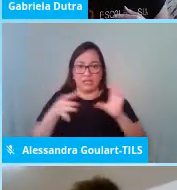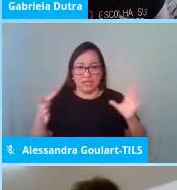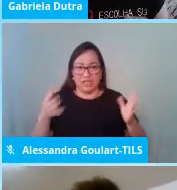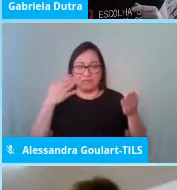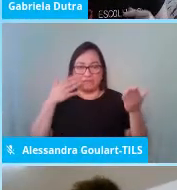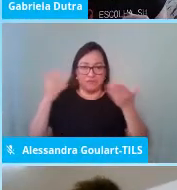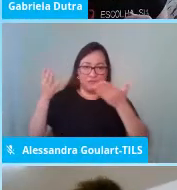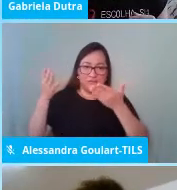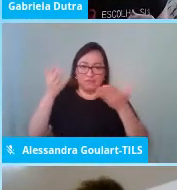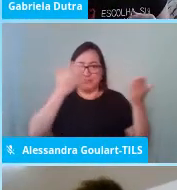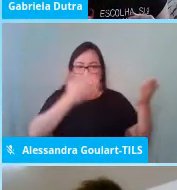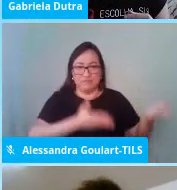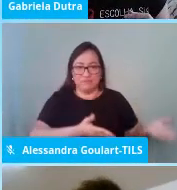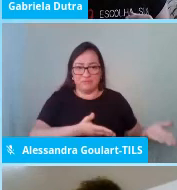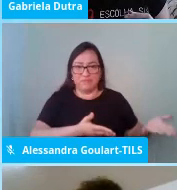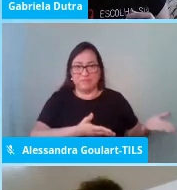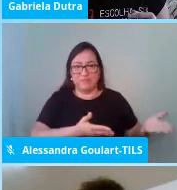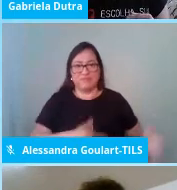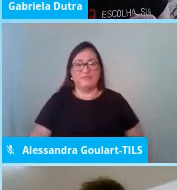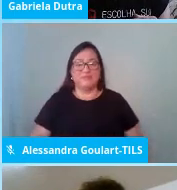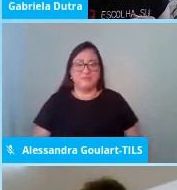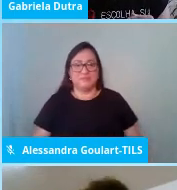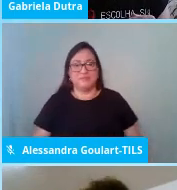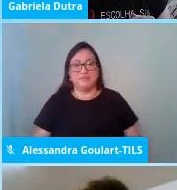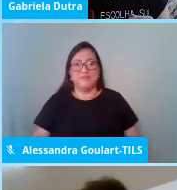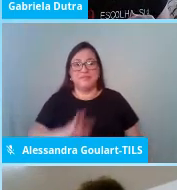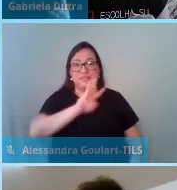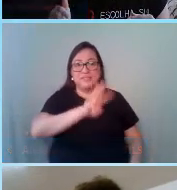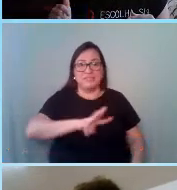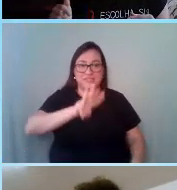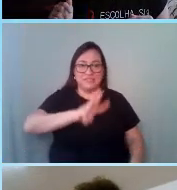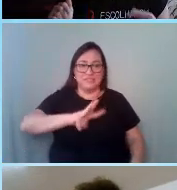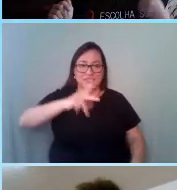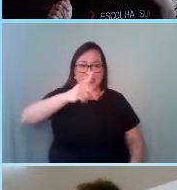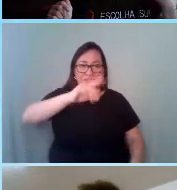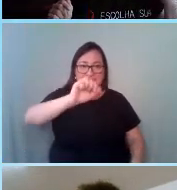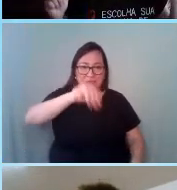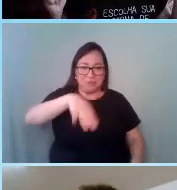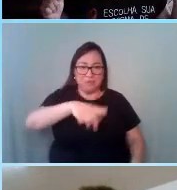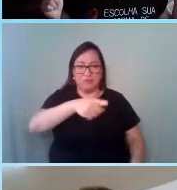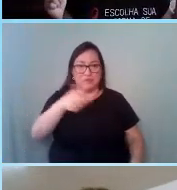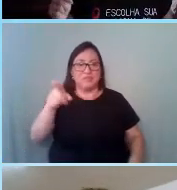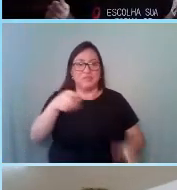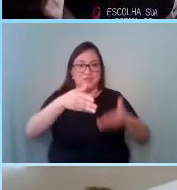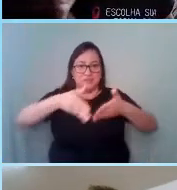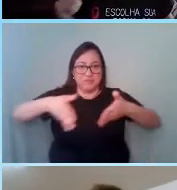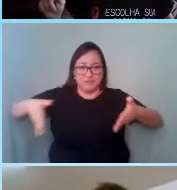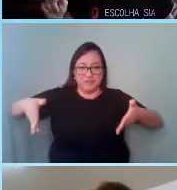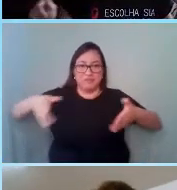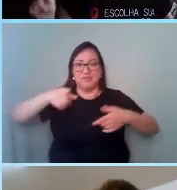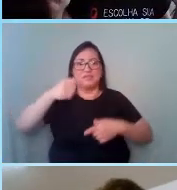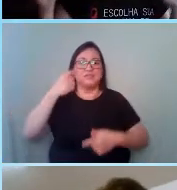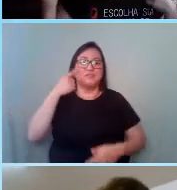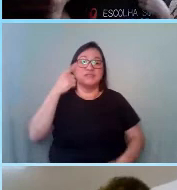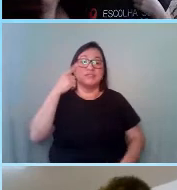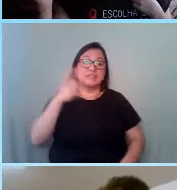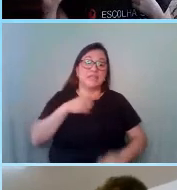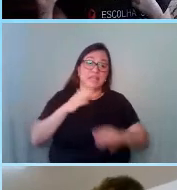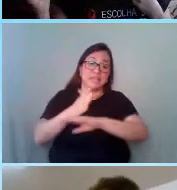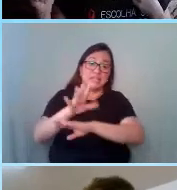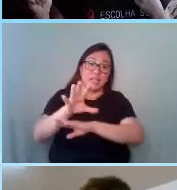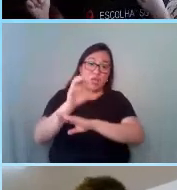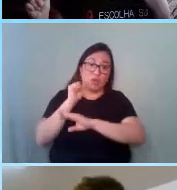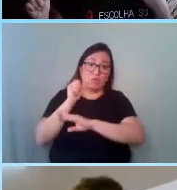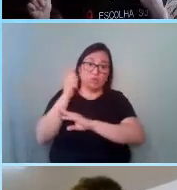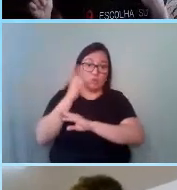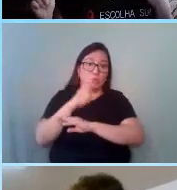no site do PIN, que o Mário também vai colocar aí para vocês terem acesso. Eu acho que ele vai ficar fixado